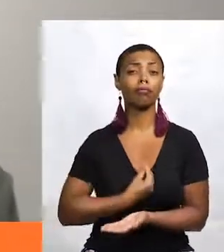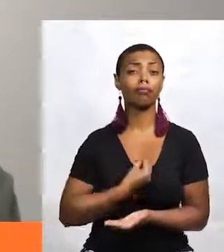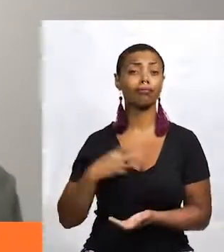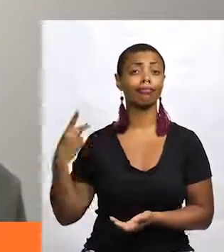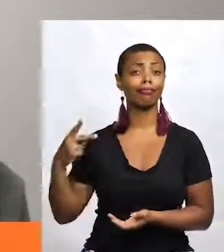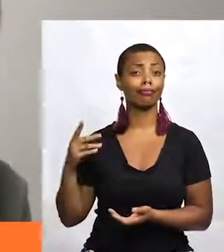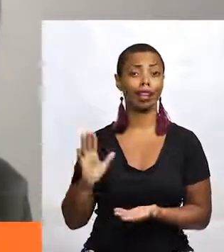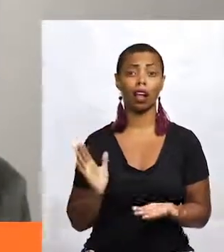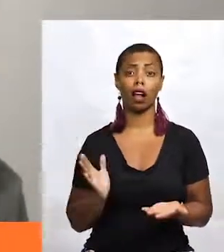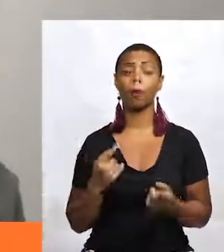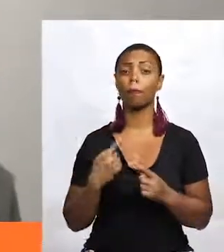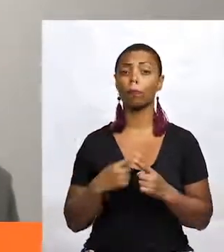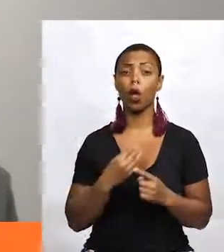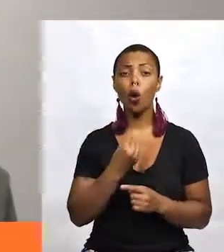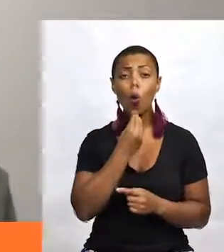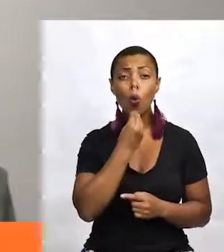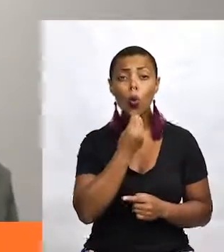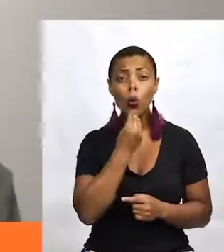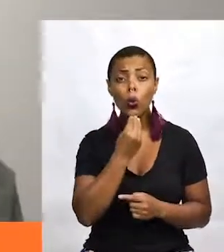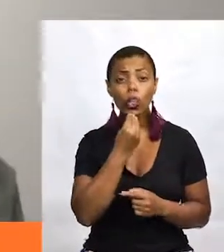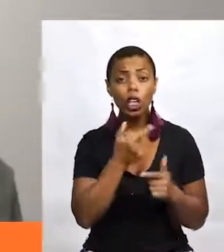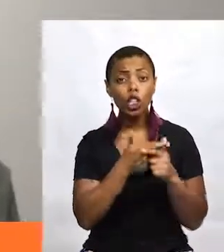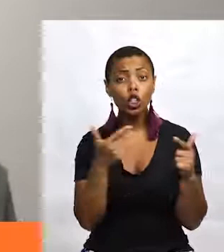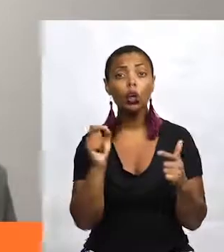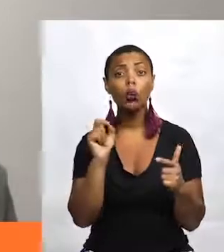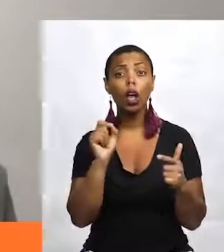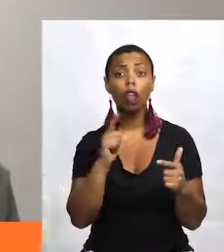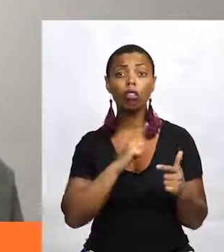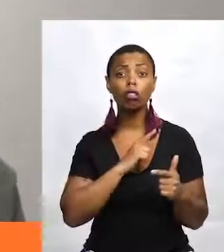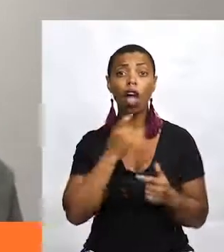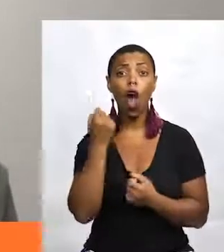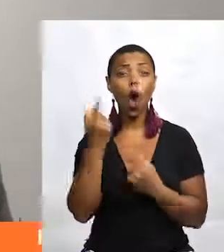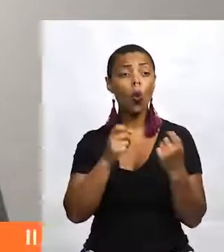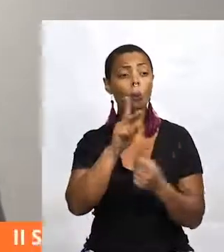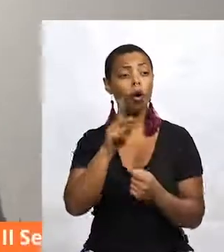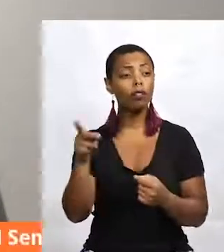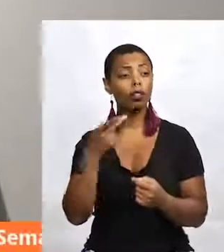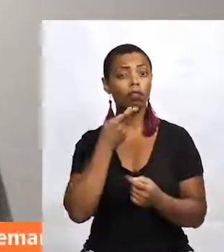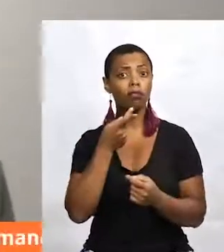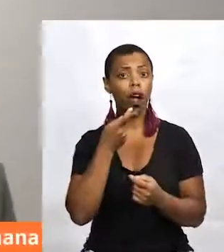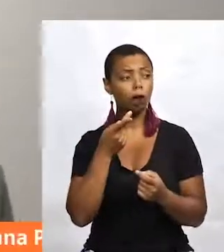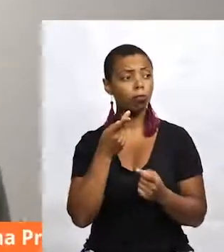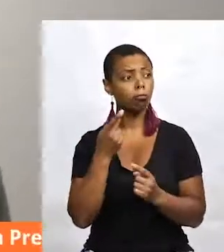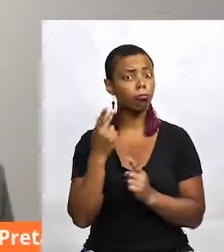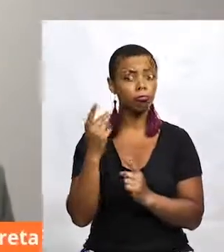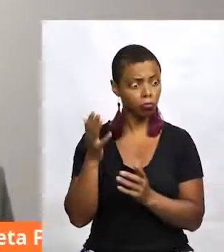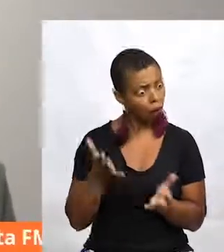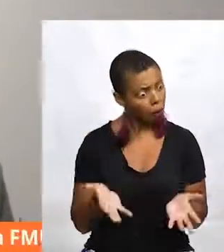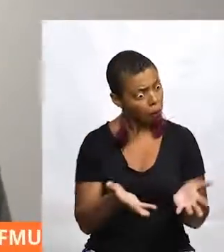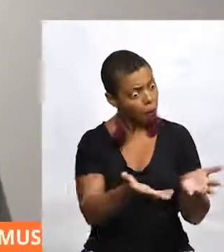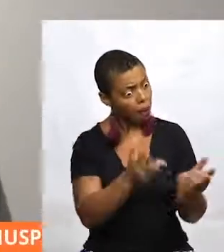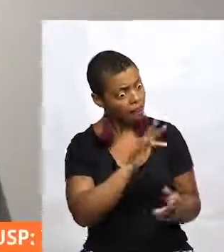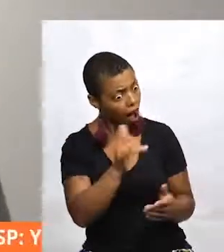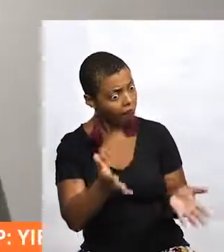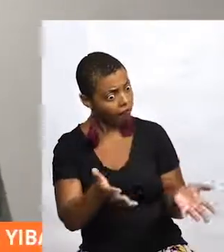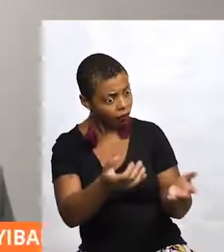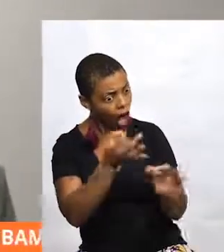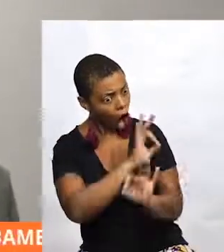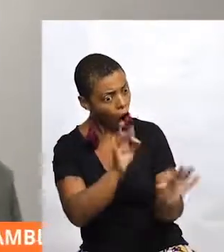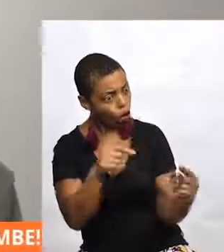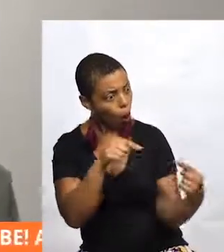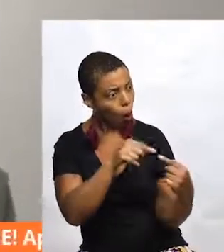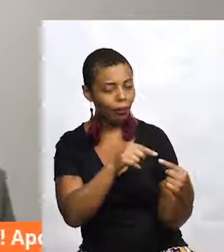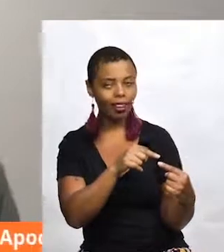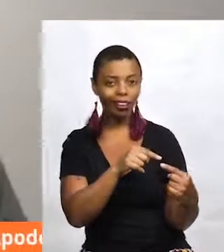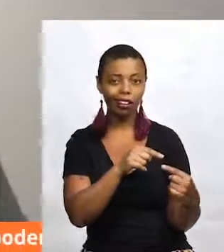a oportunidade, a sorte de ter alguns professores que cutucaram, que foram lá e falaram, não, você é boa nisso, vai, né, e